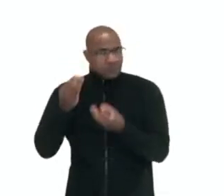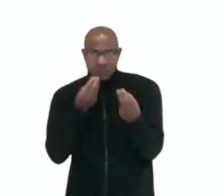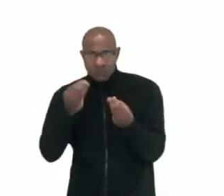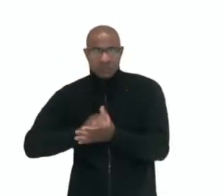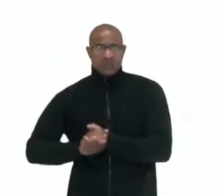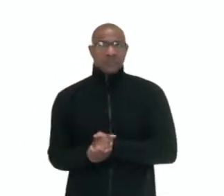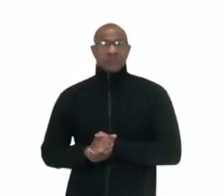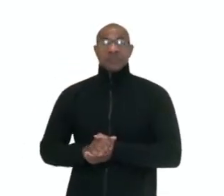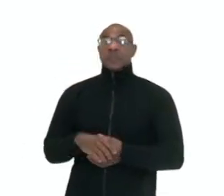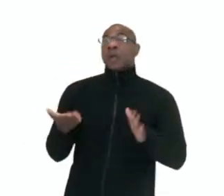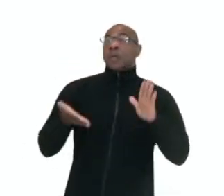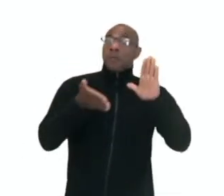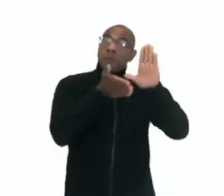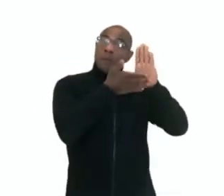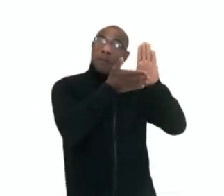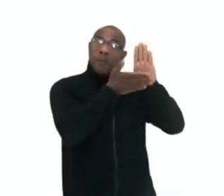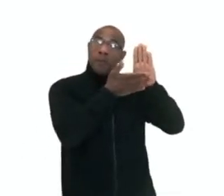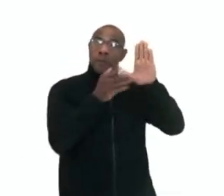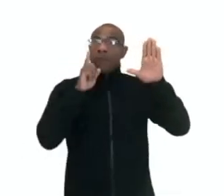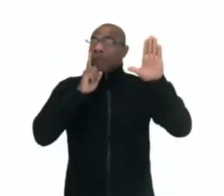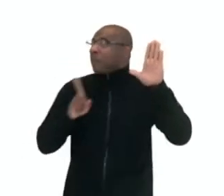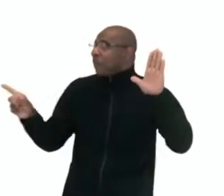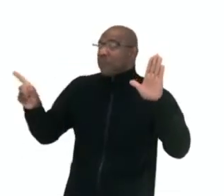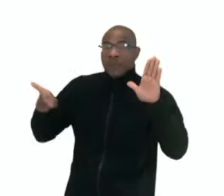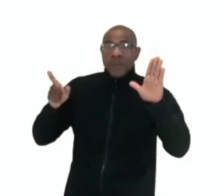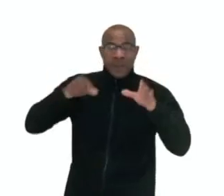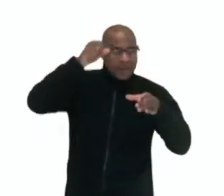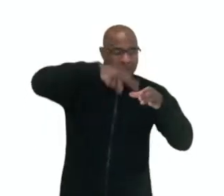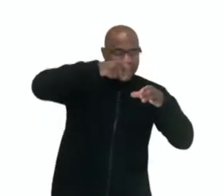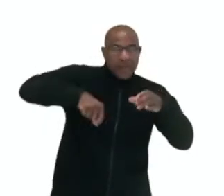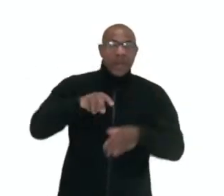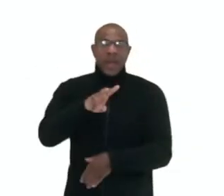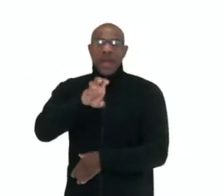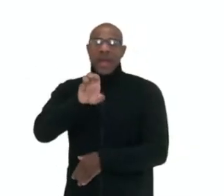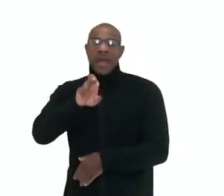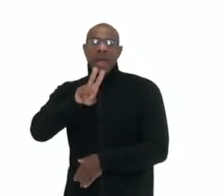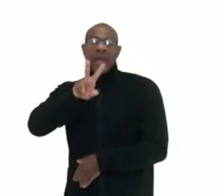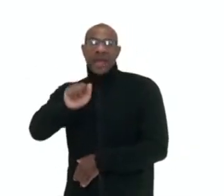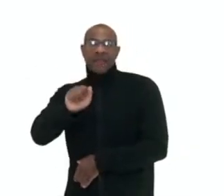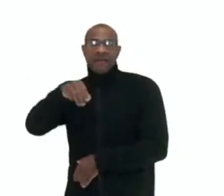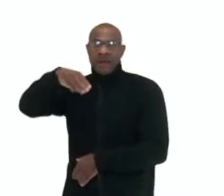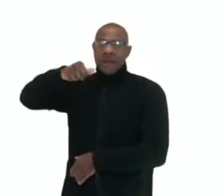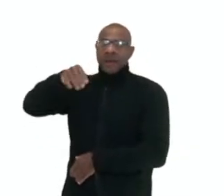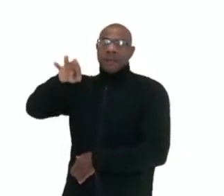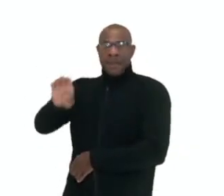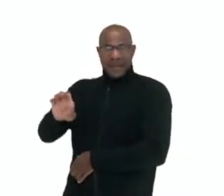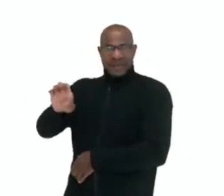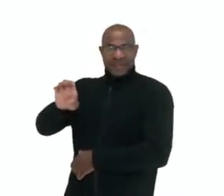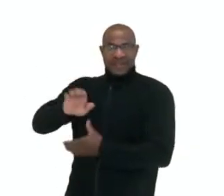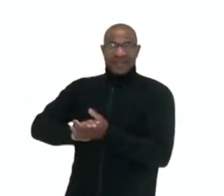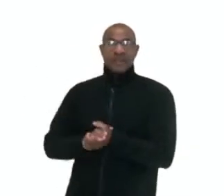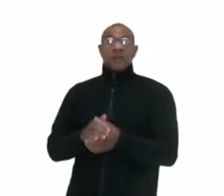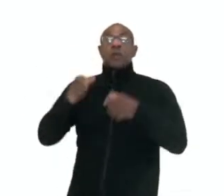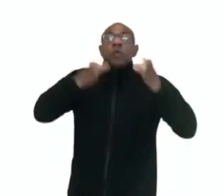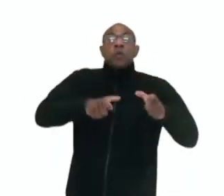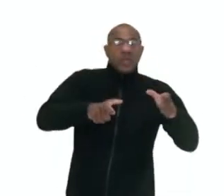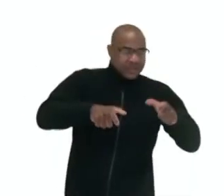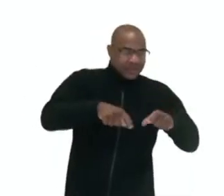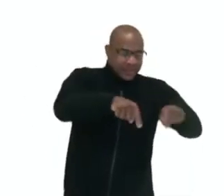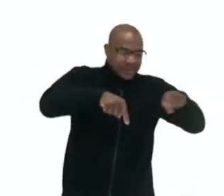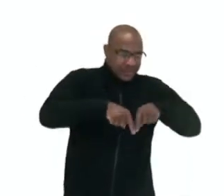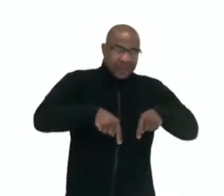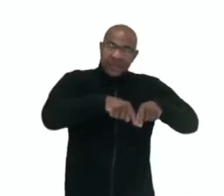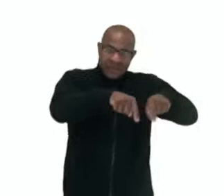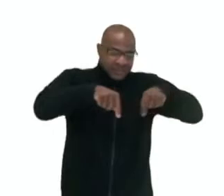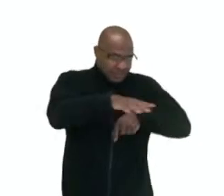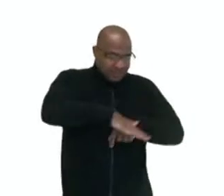Uma proposta para essa rentabilização é o plantio de erva mate em área de reserva legal. A erva mate é uma